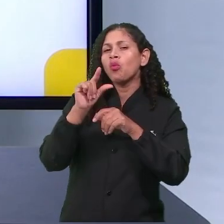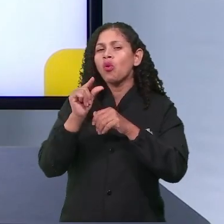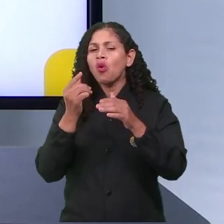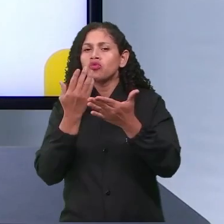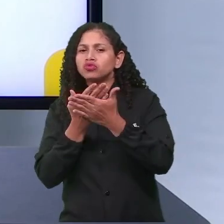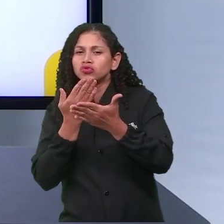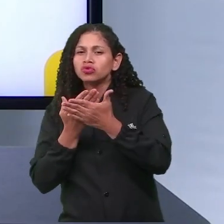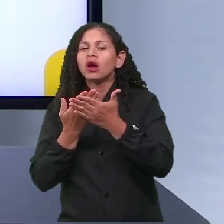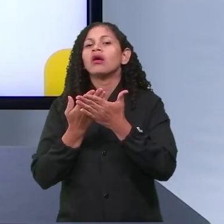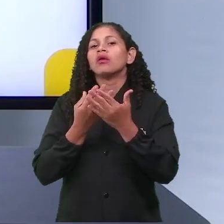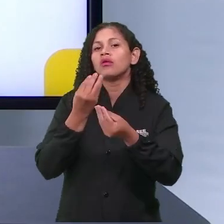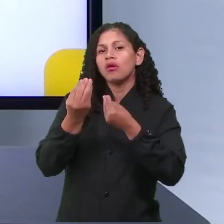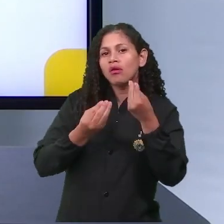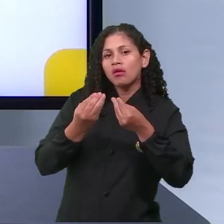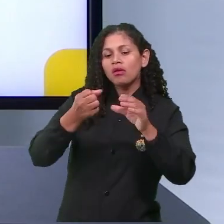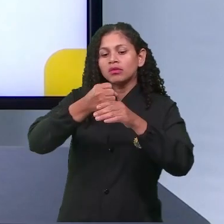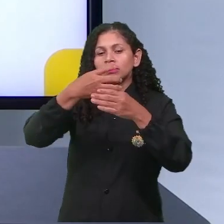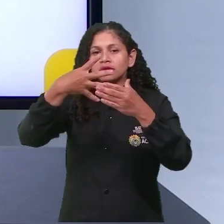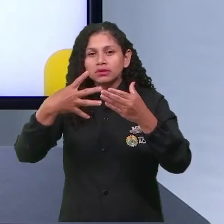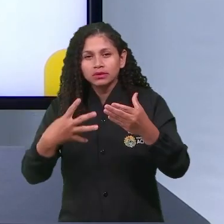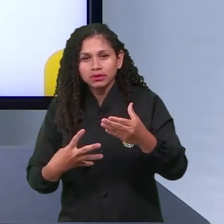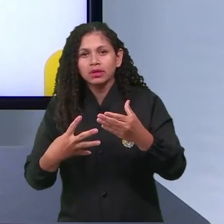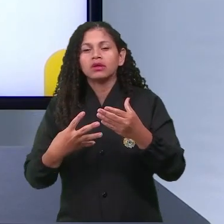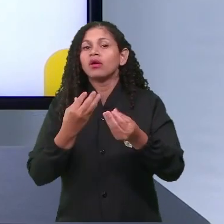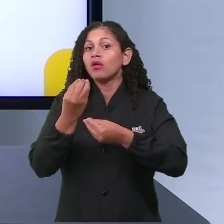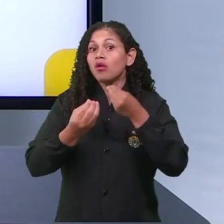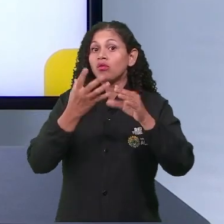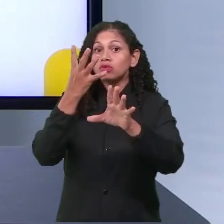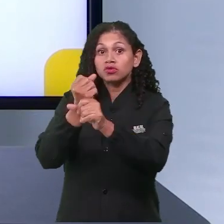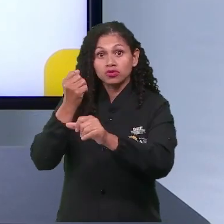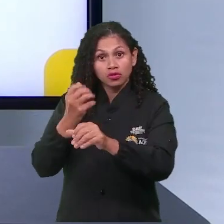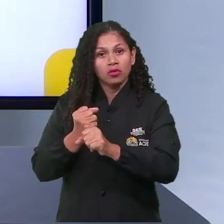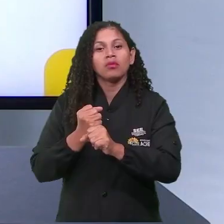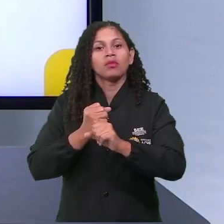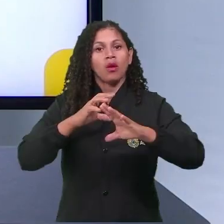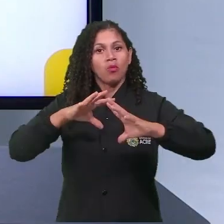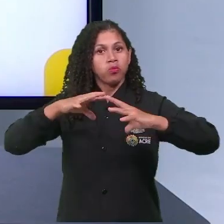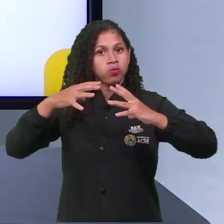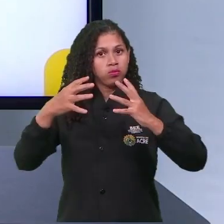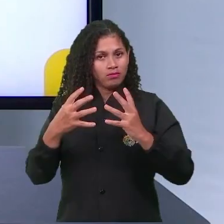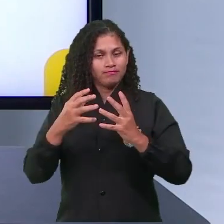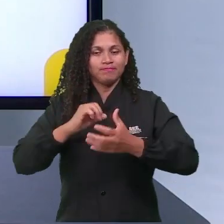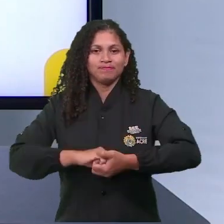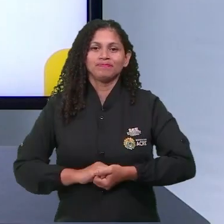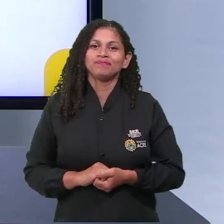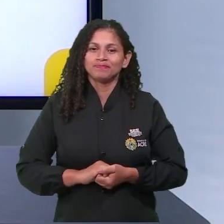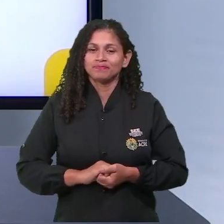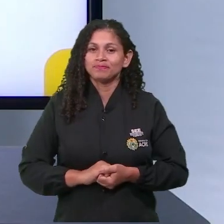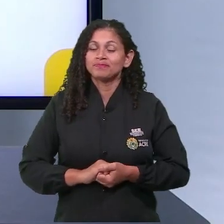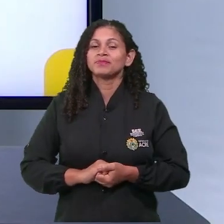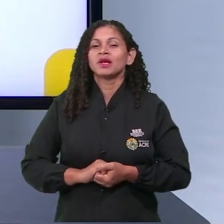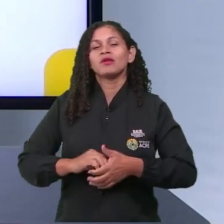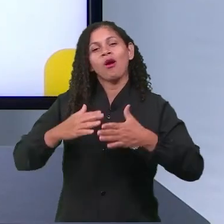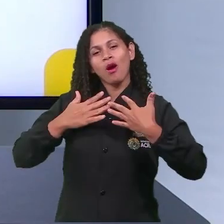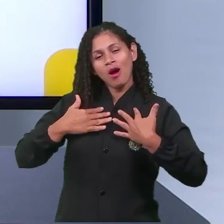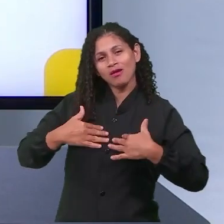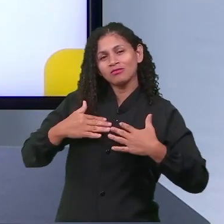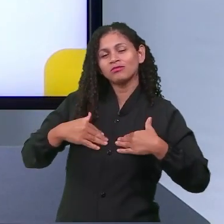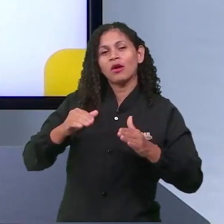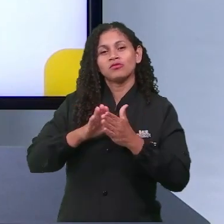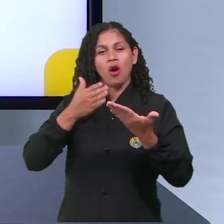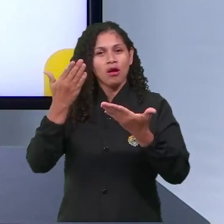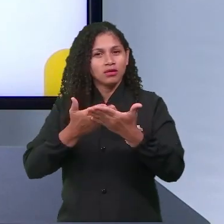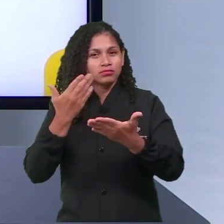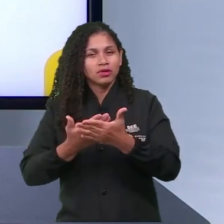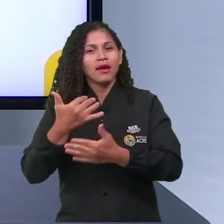esse, quais são as suas características e como calcular o seu volume. Tudo bem? Então, se acomode aí, pegue seu